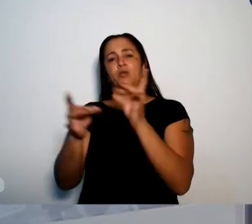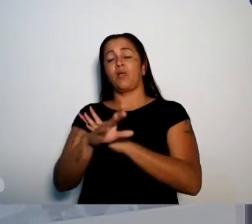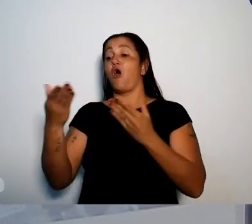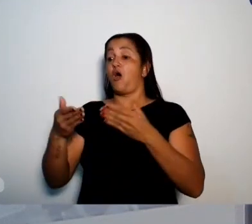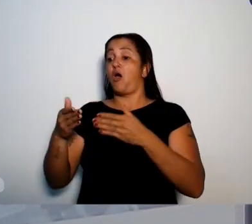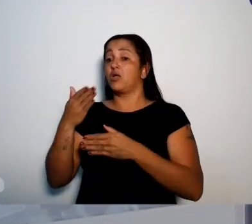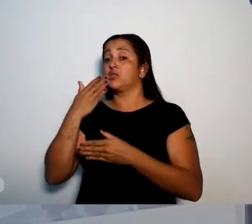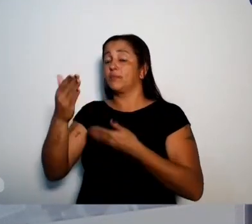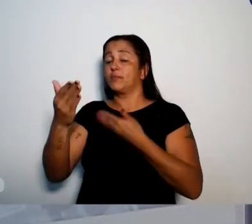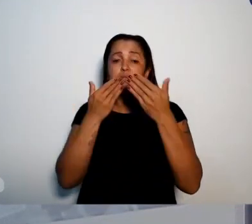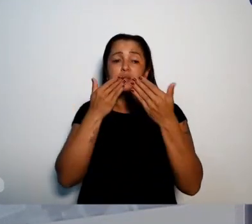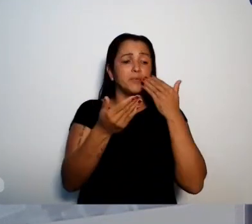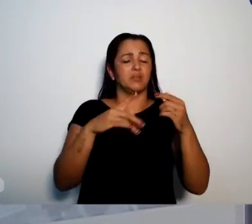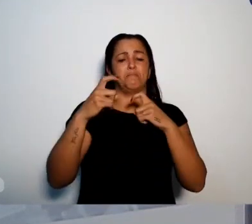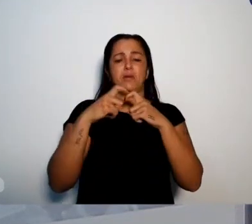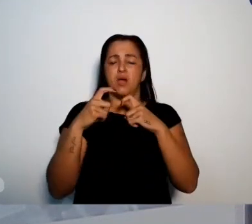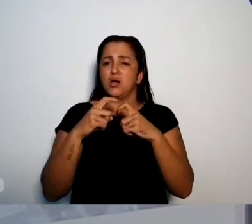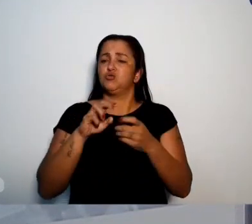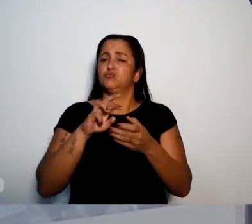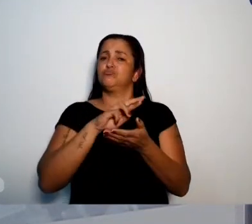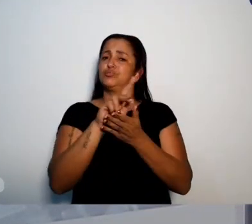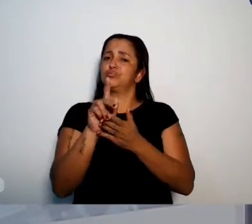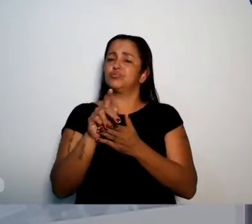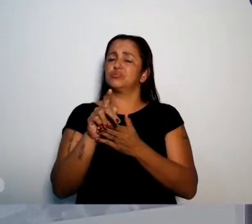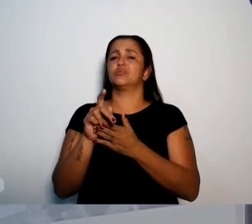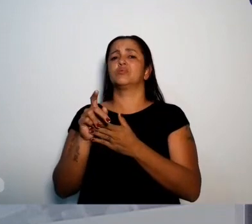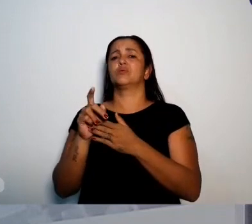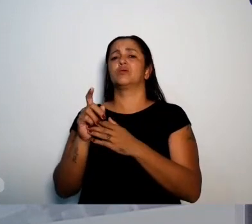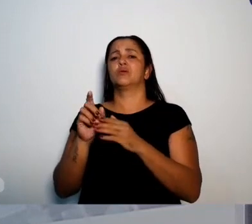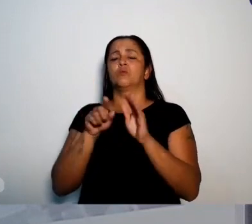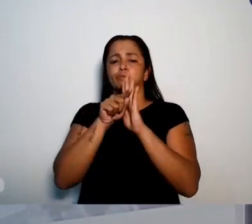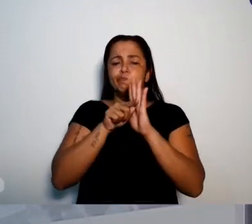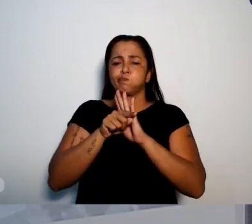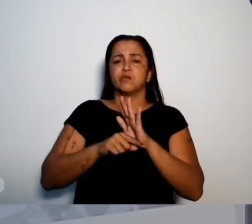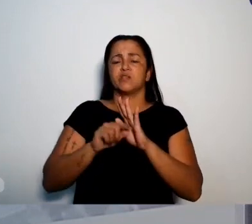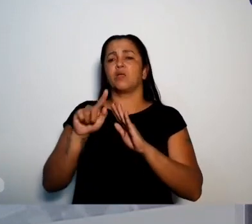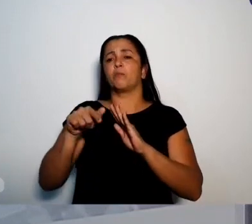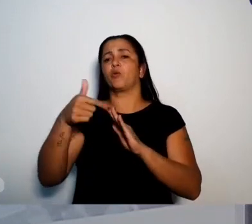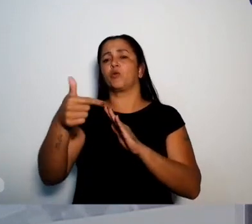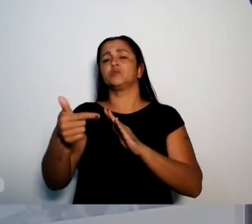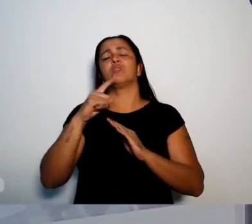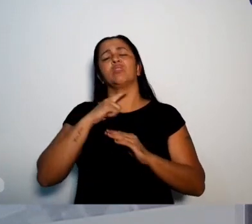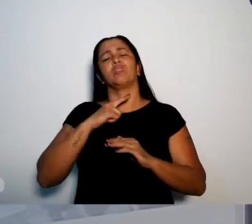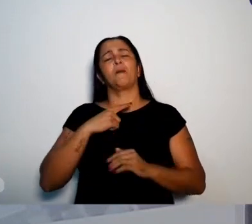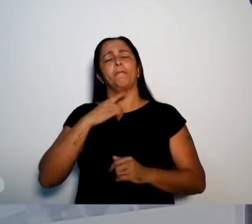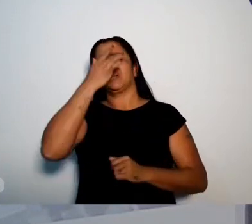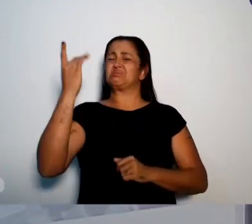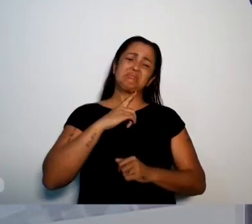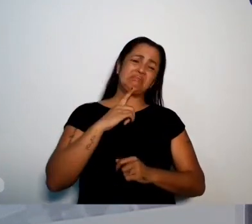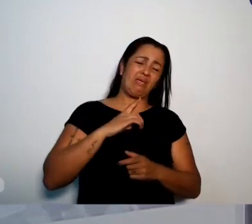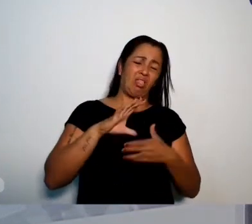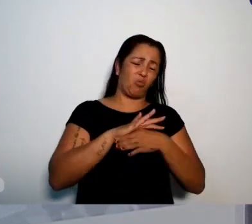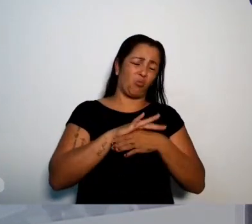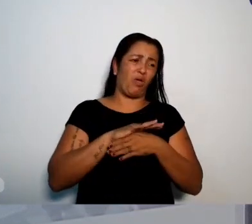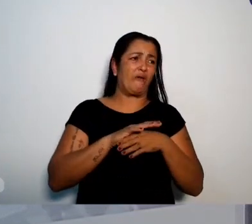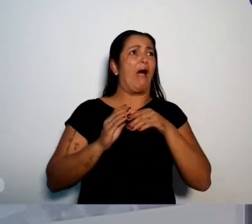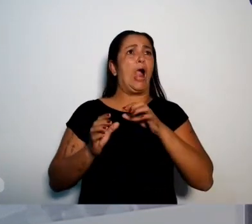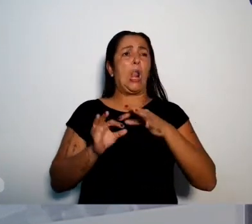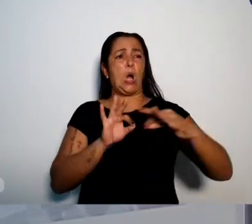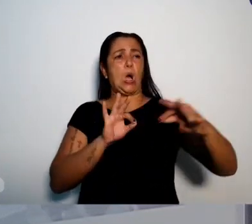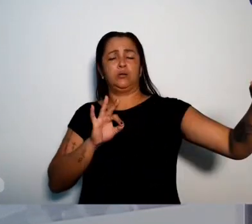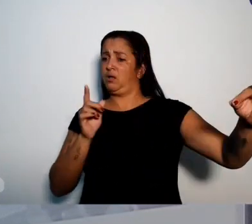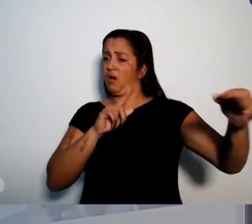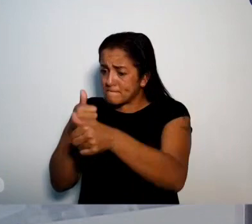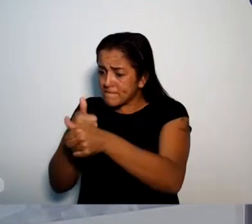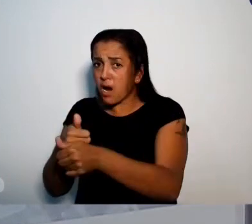consulta extras, né? Ninguém vai, quando está doente, procurar um lugar distante. Vai no lugar mais próximo. Principalmente, às